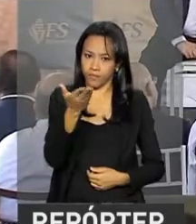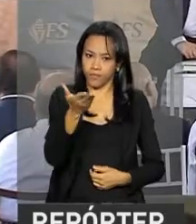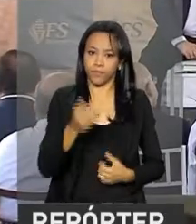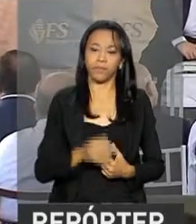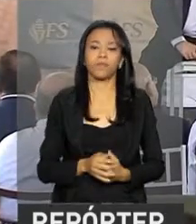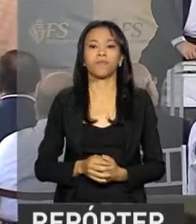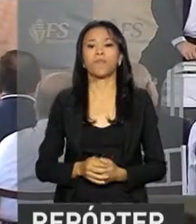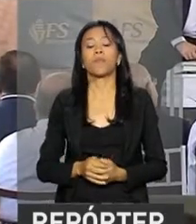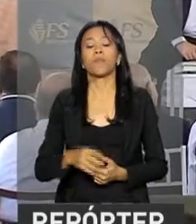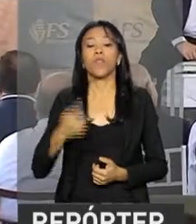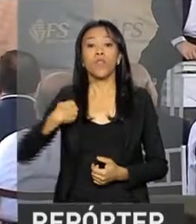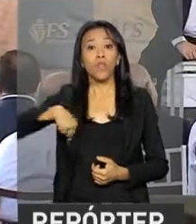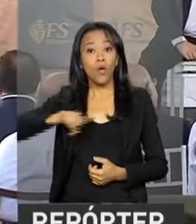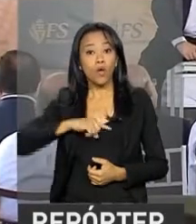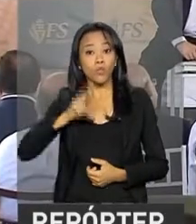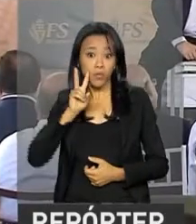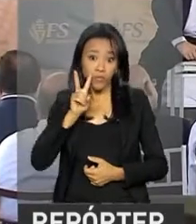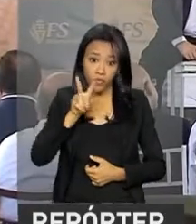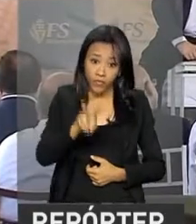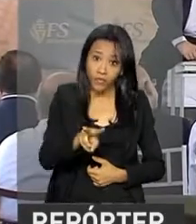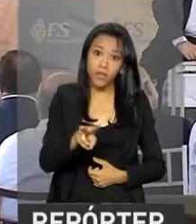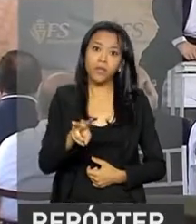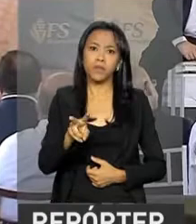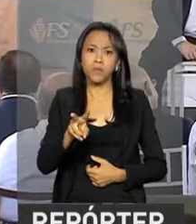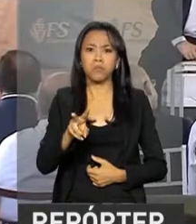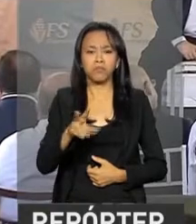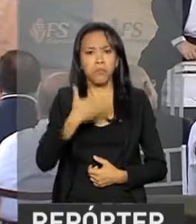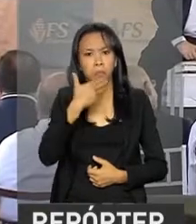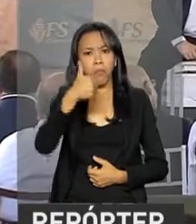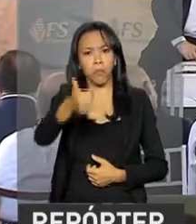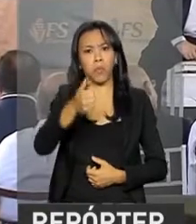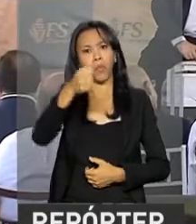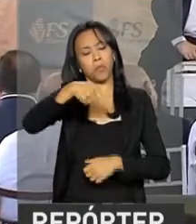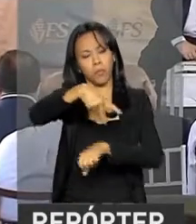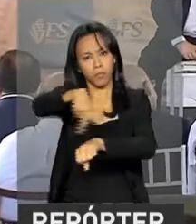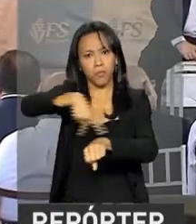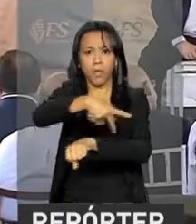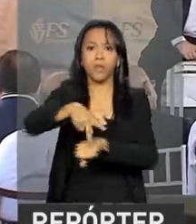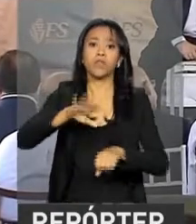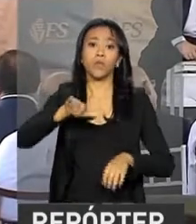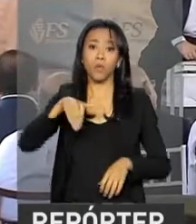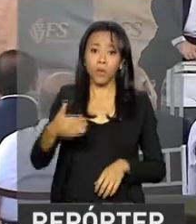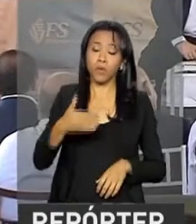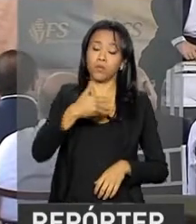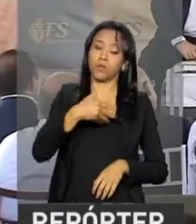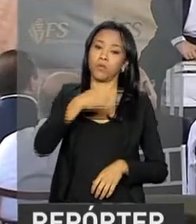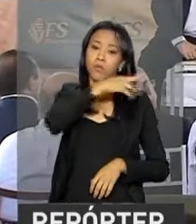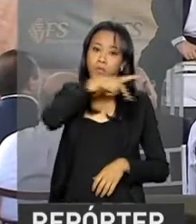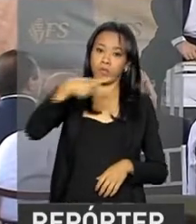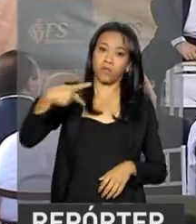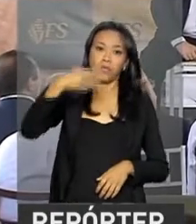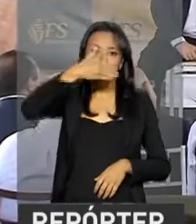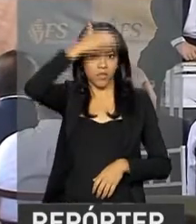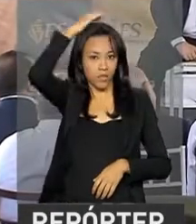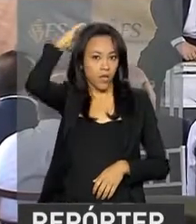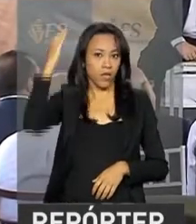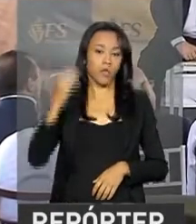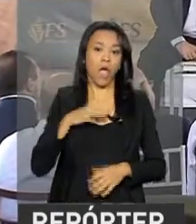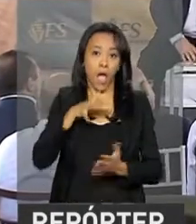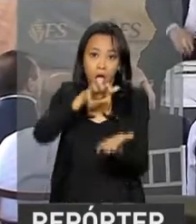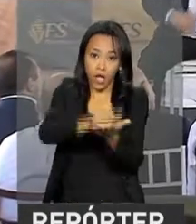Nós estamos vendo o resultado no Brasil. Quando assumimos o governo, o presidente Temer assumiu o governo, nós estávamos em queda